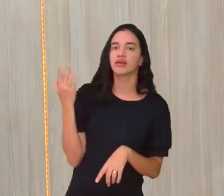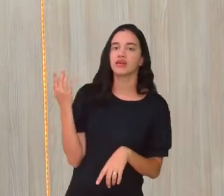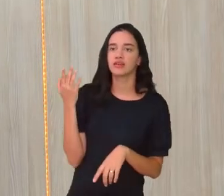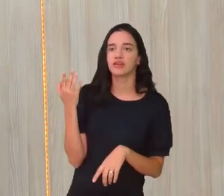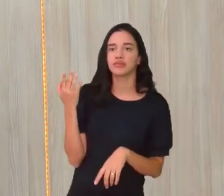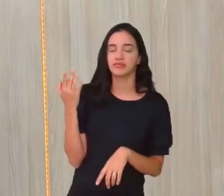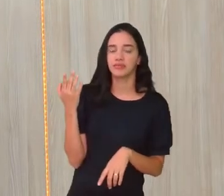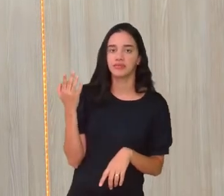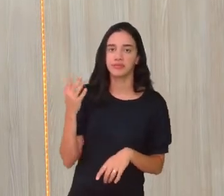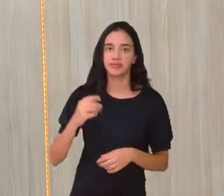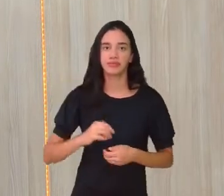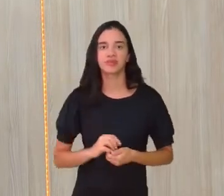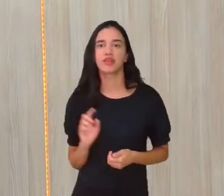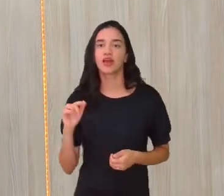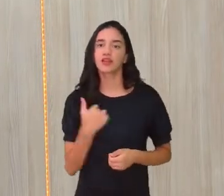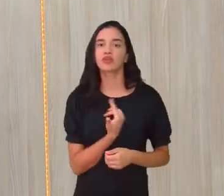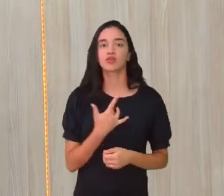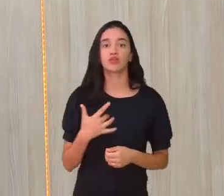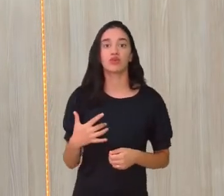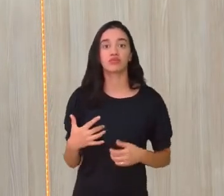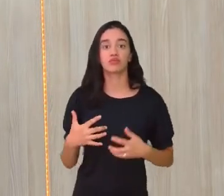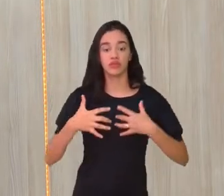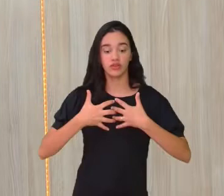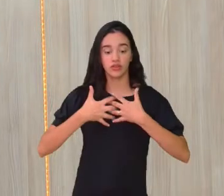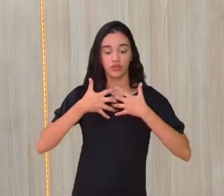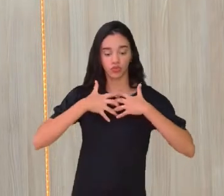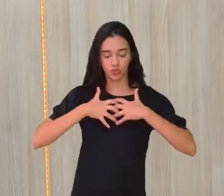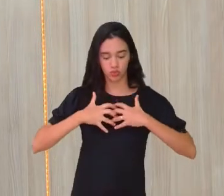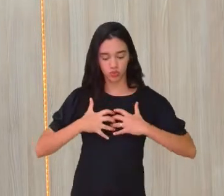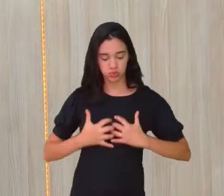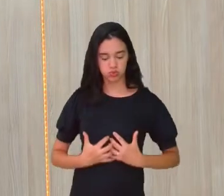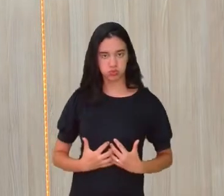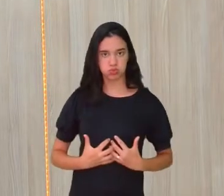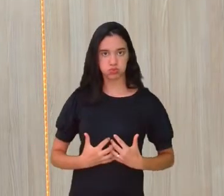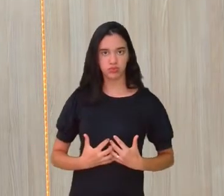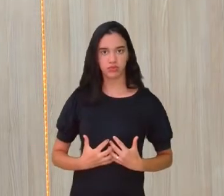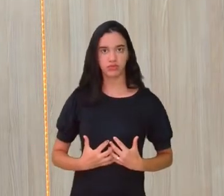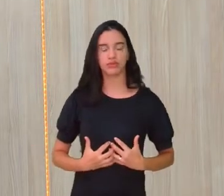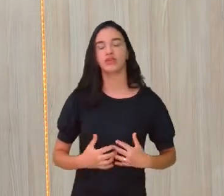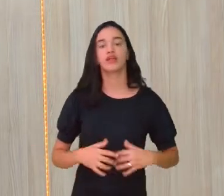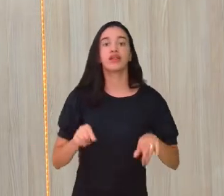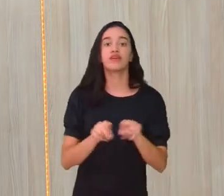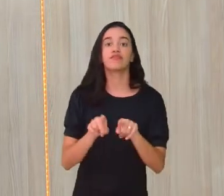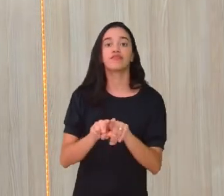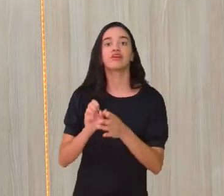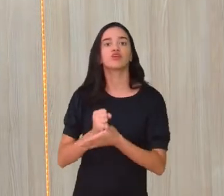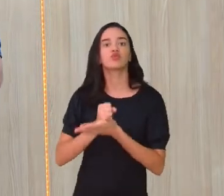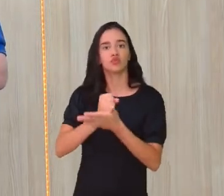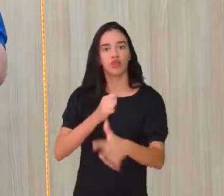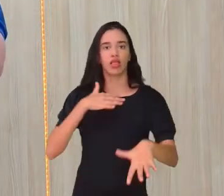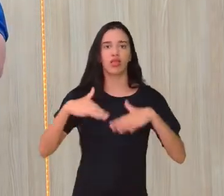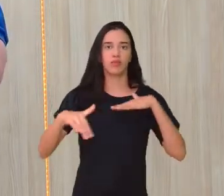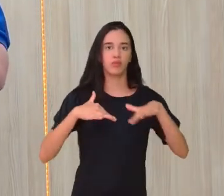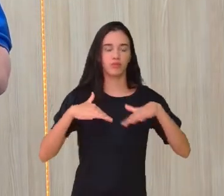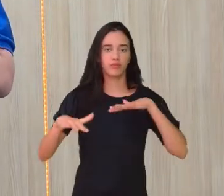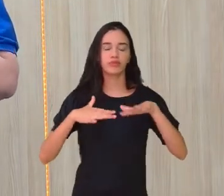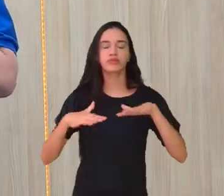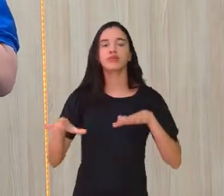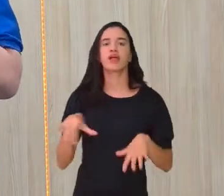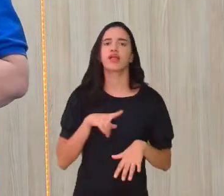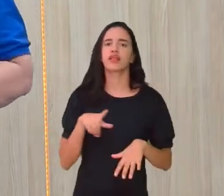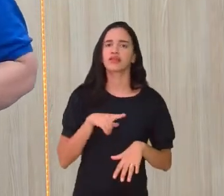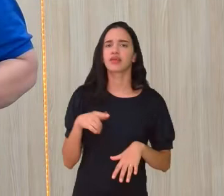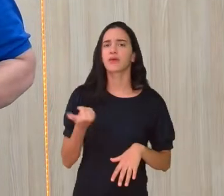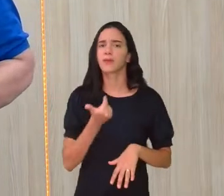que vai chegar das nossas costelas até o osso externo é de cartilagem e isso vai ajudar a movimentação. Existe ainda